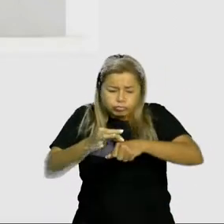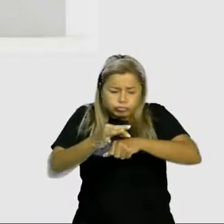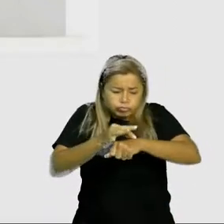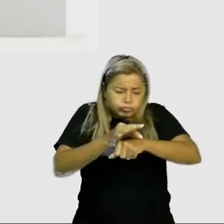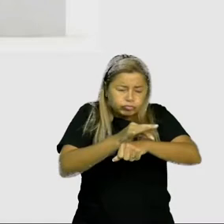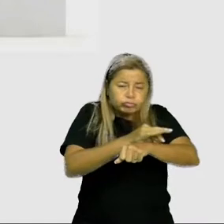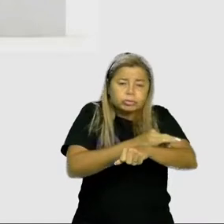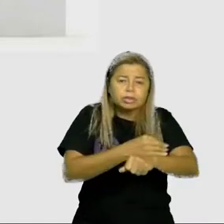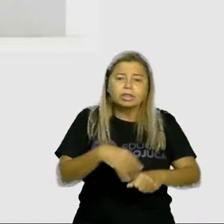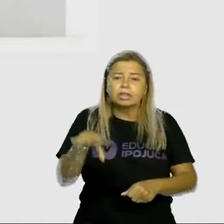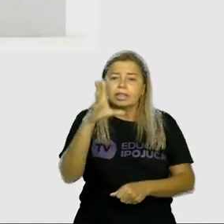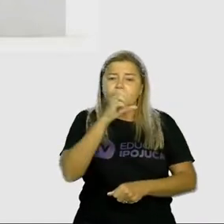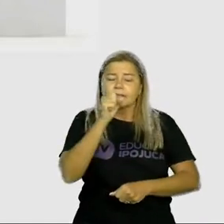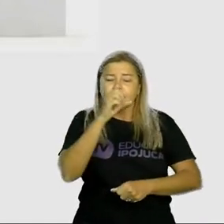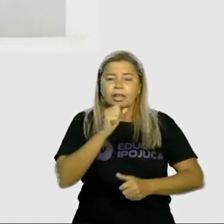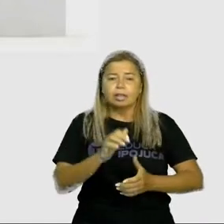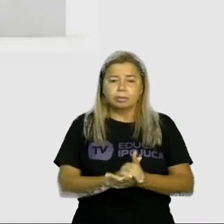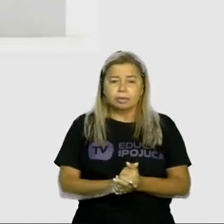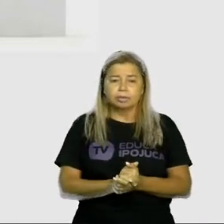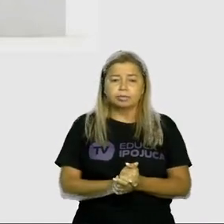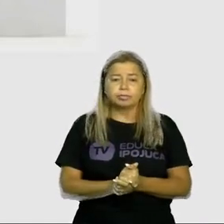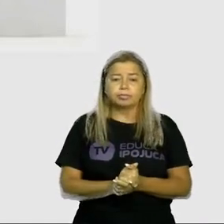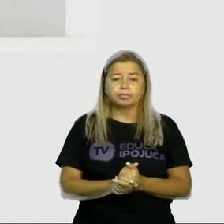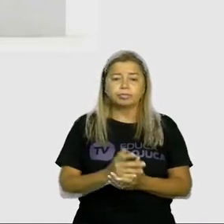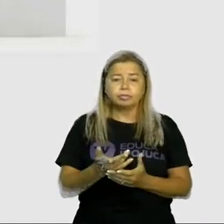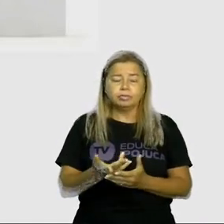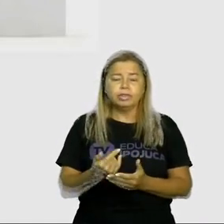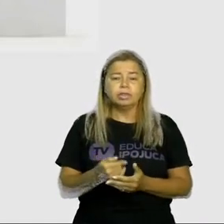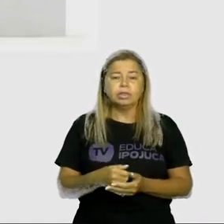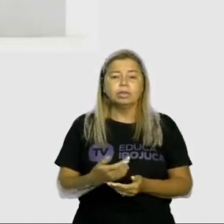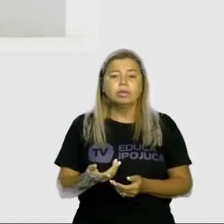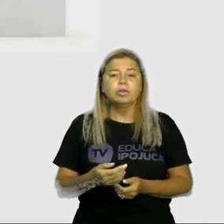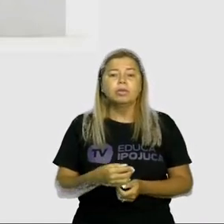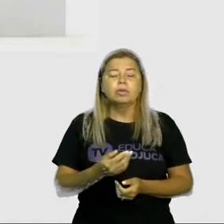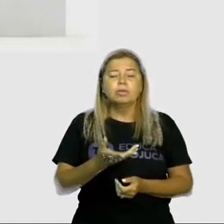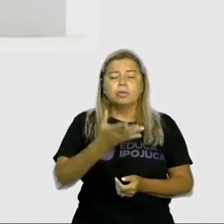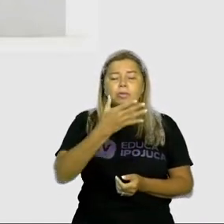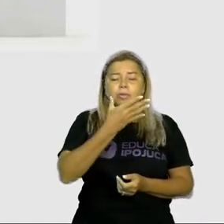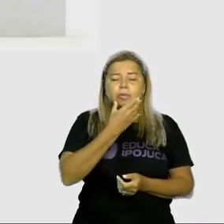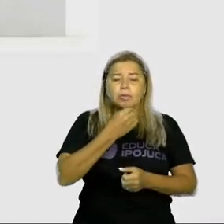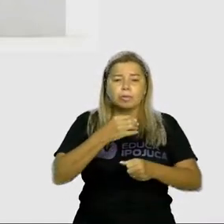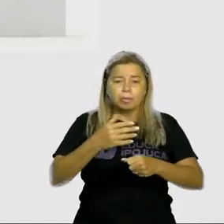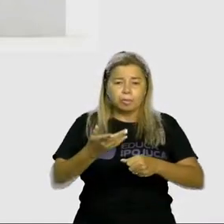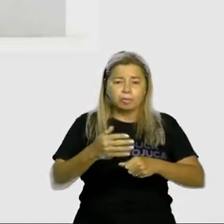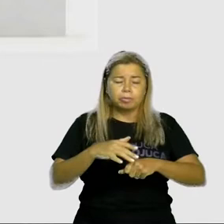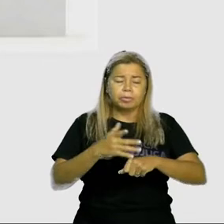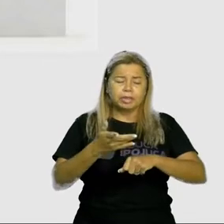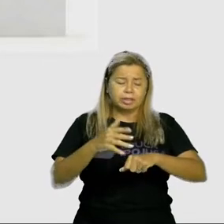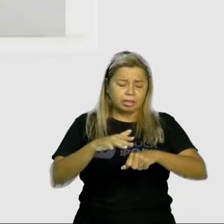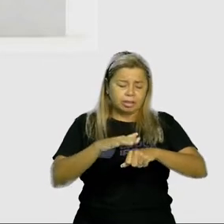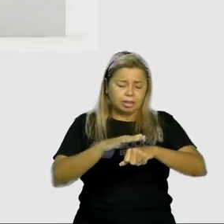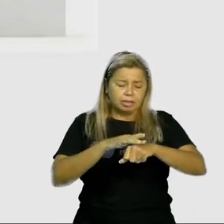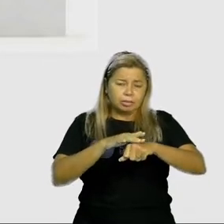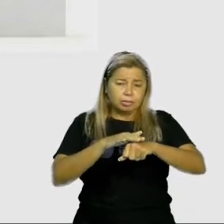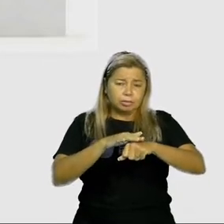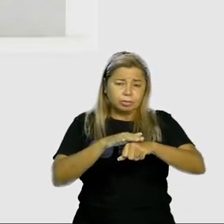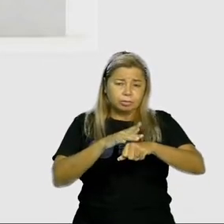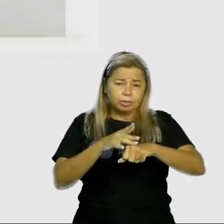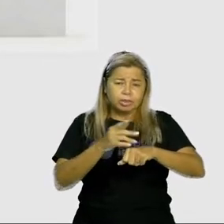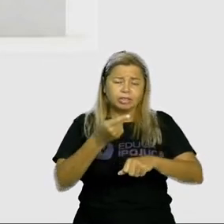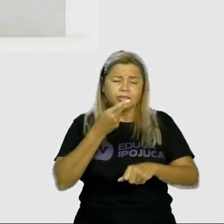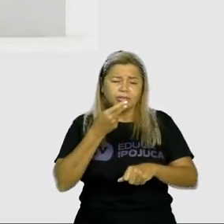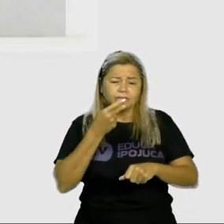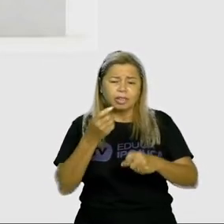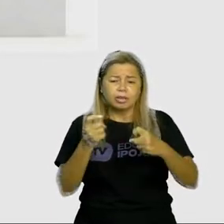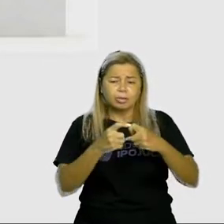no sábado. O paciente queixou-se ao médico do formigueiro nas mãos. E na